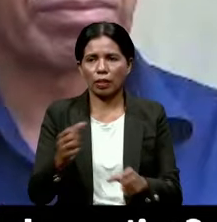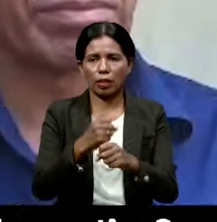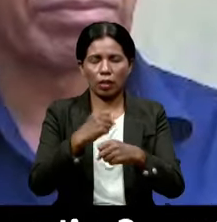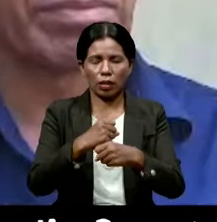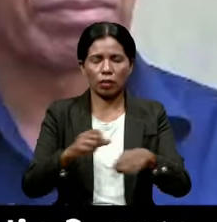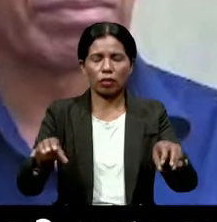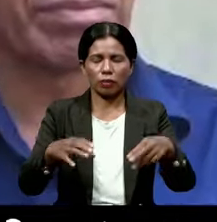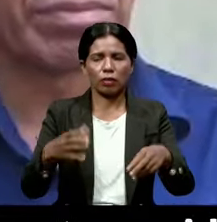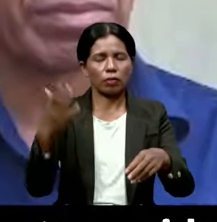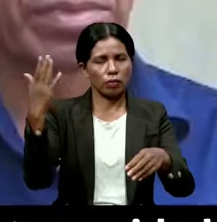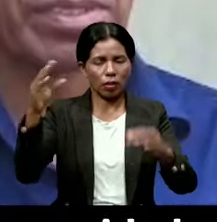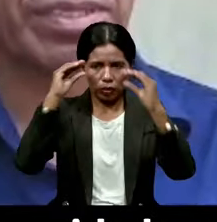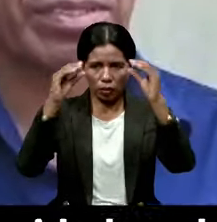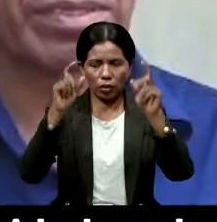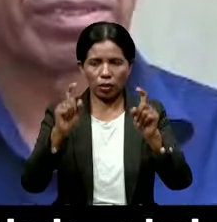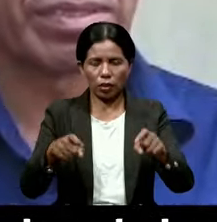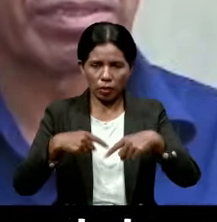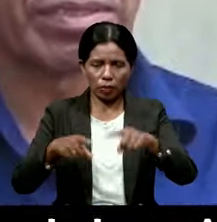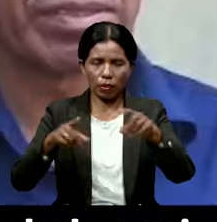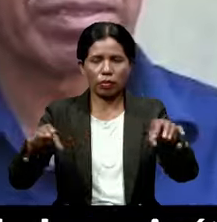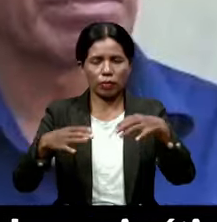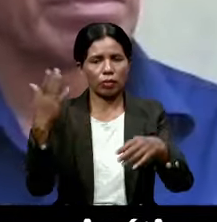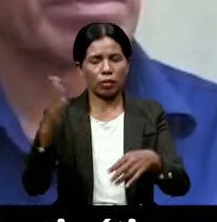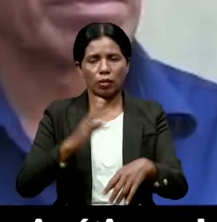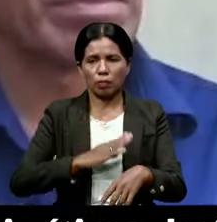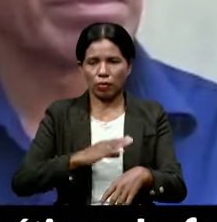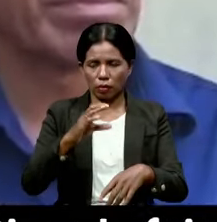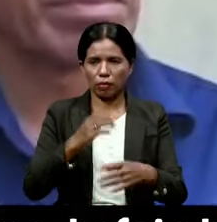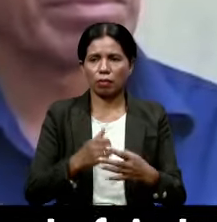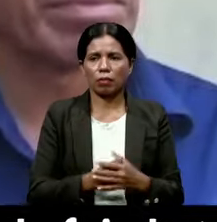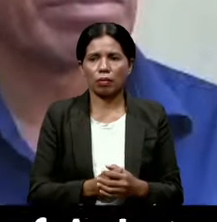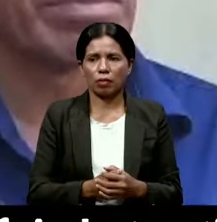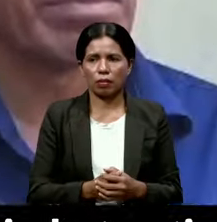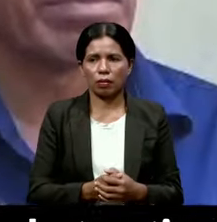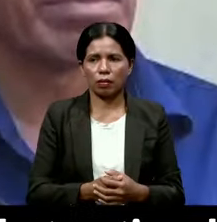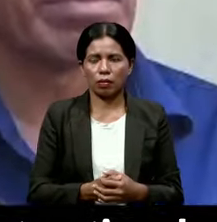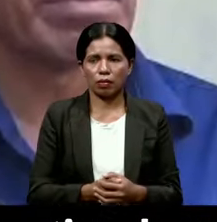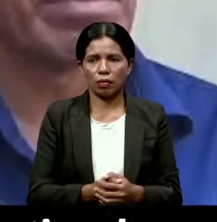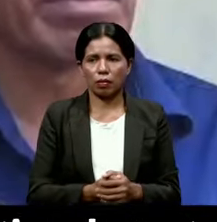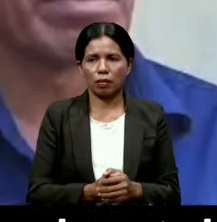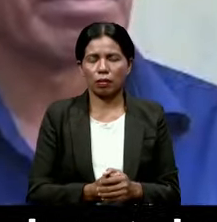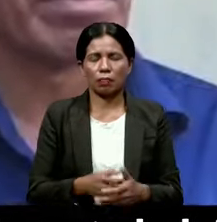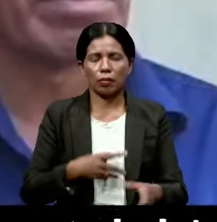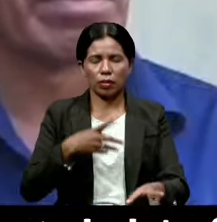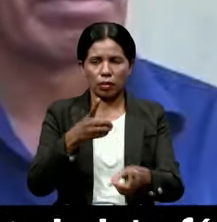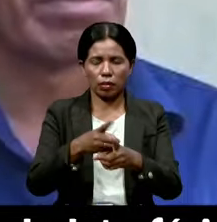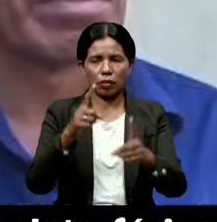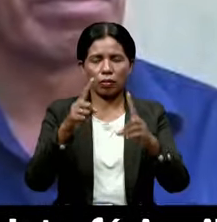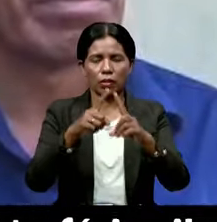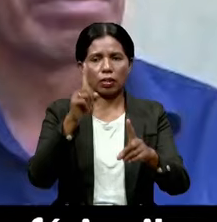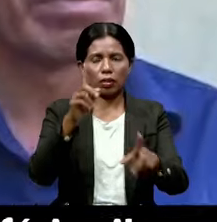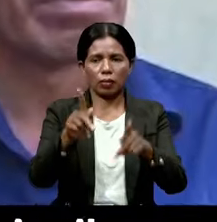pa iha certain ke batin sira ba ne buat deret ida ne buat deret ida ba ema hotu